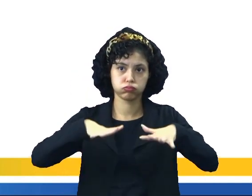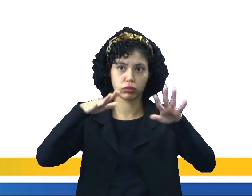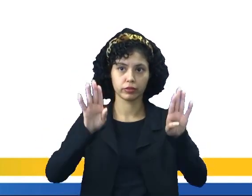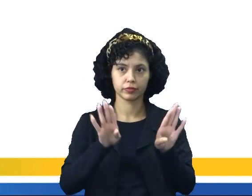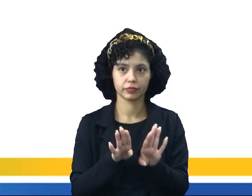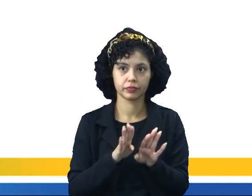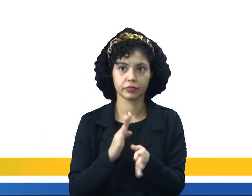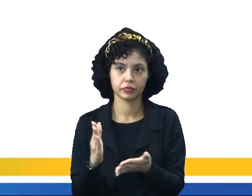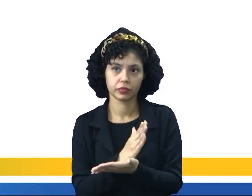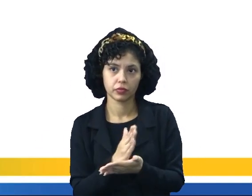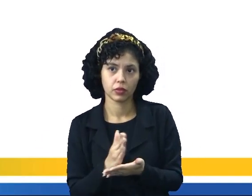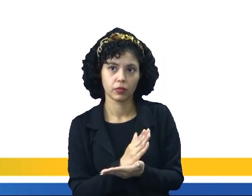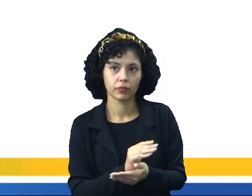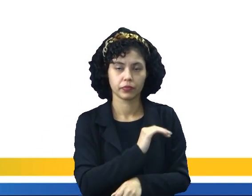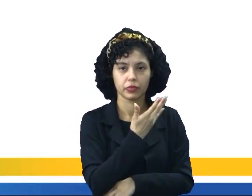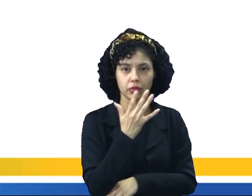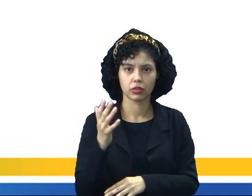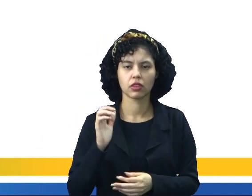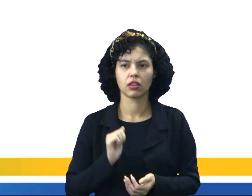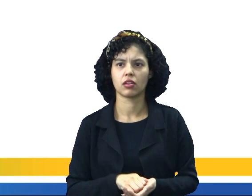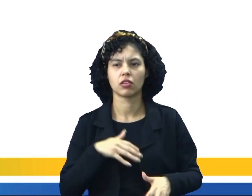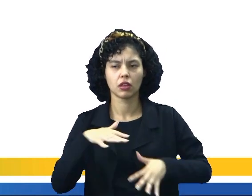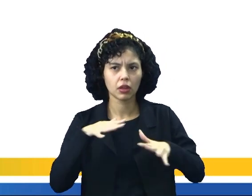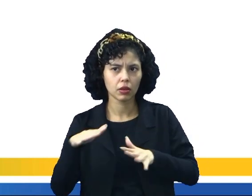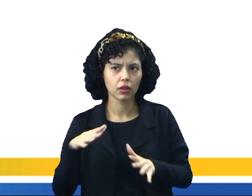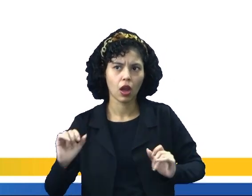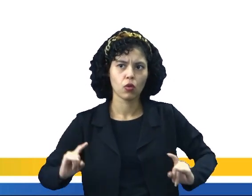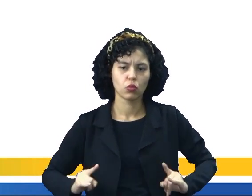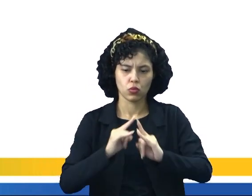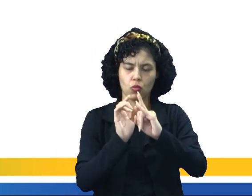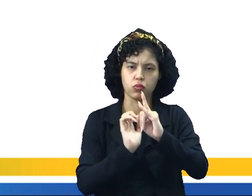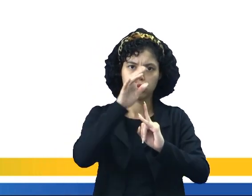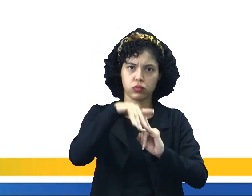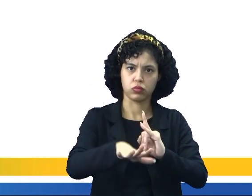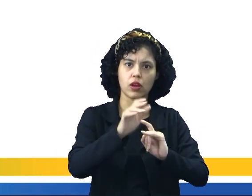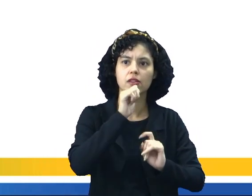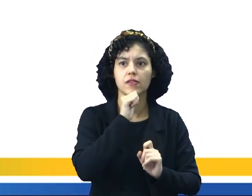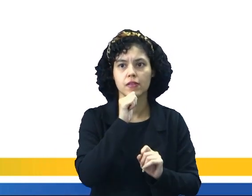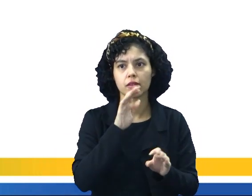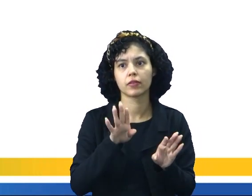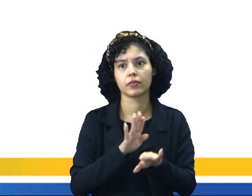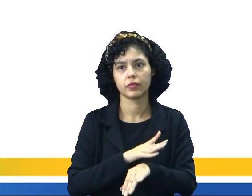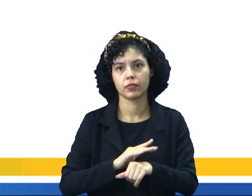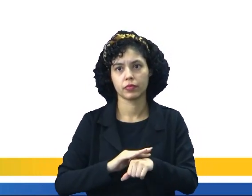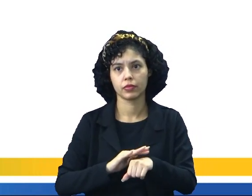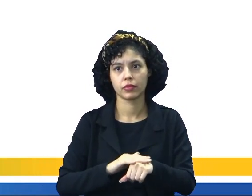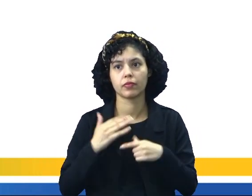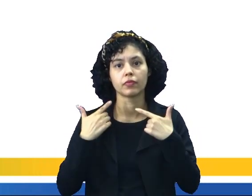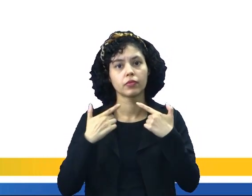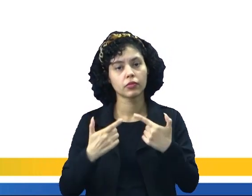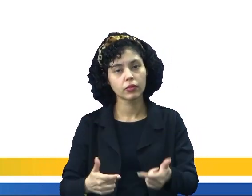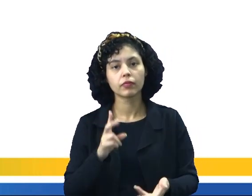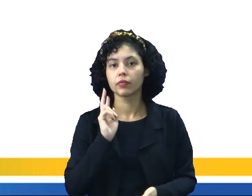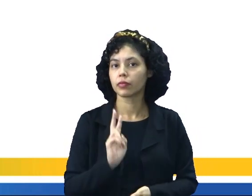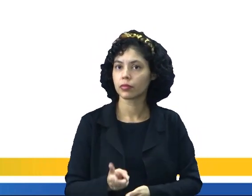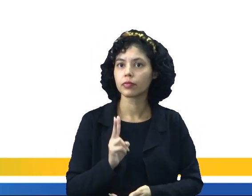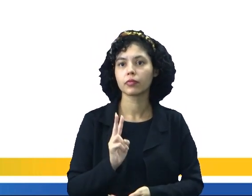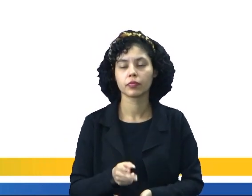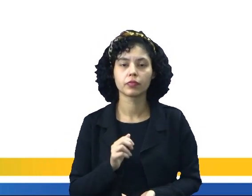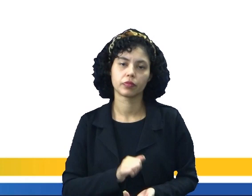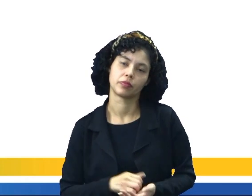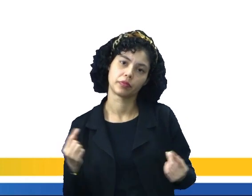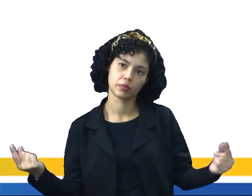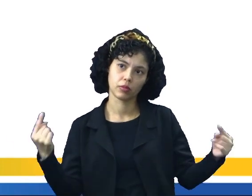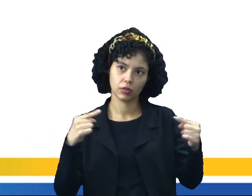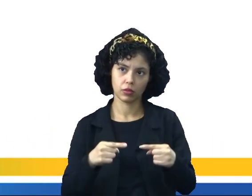né, alguns desastres naturais, né, terremotos, erupções de vulcão e doenças, além das guerras constantes